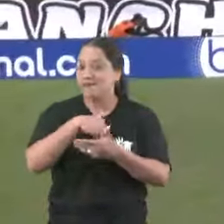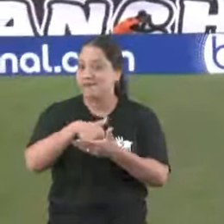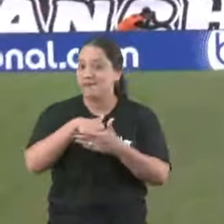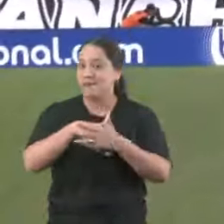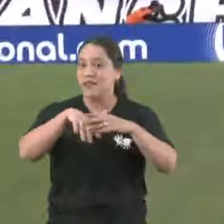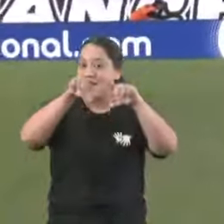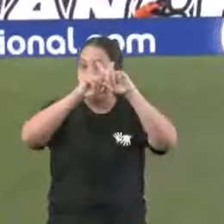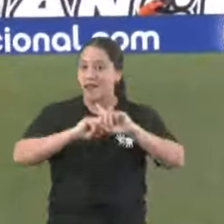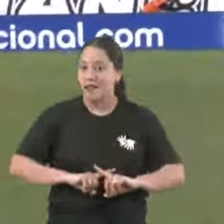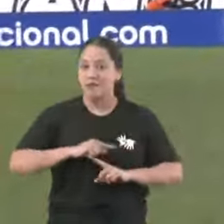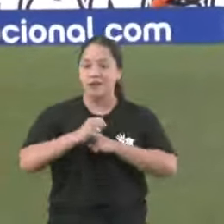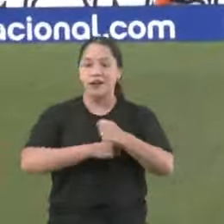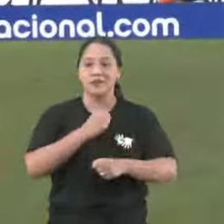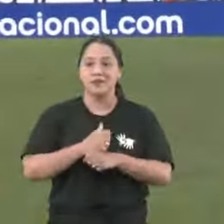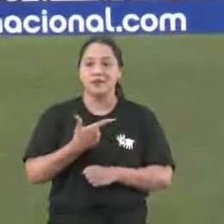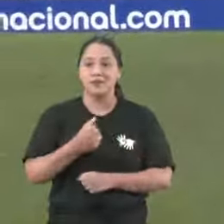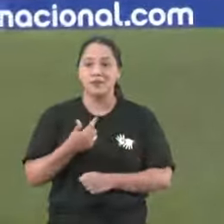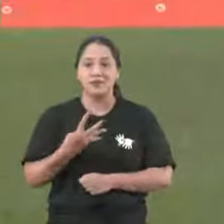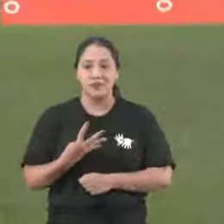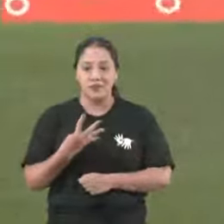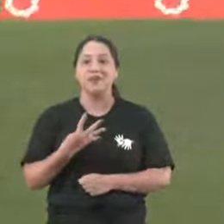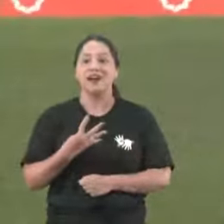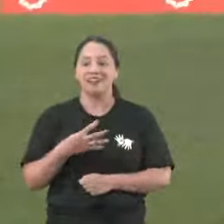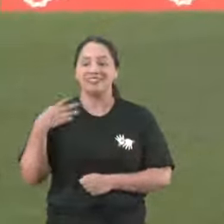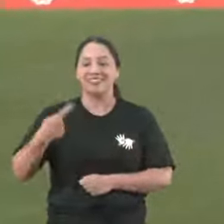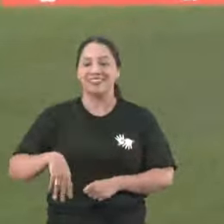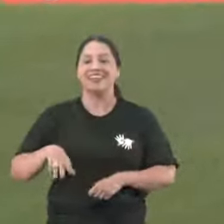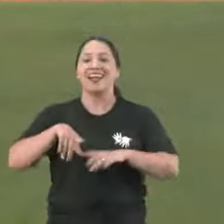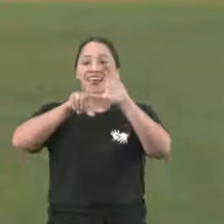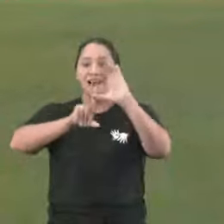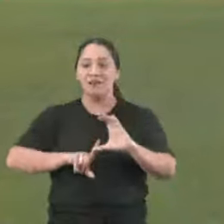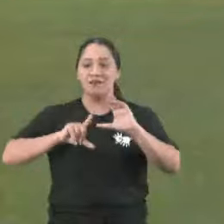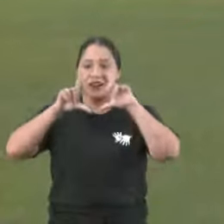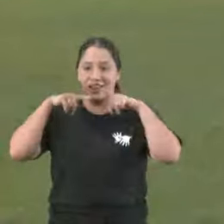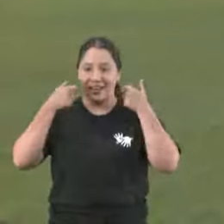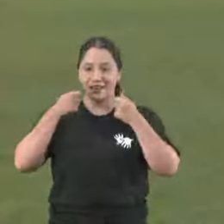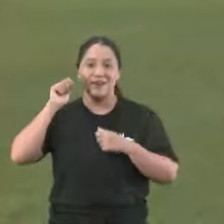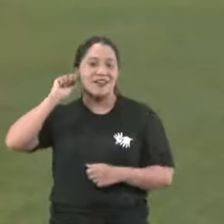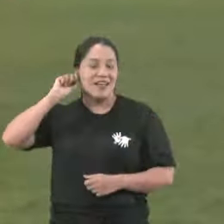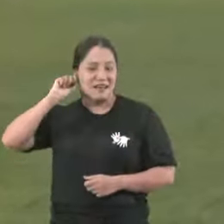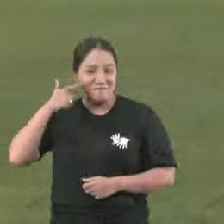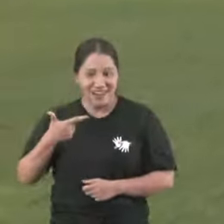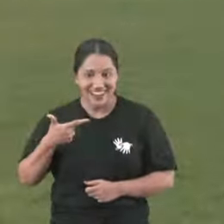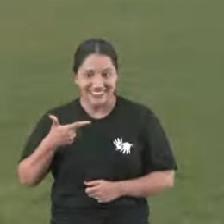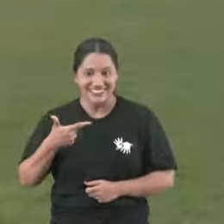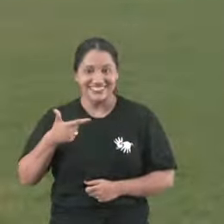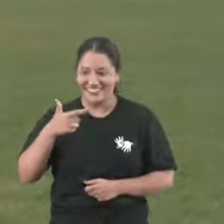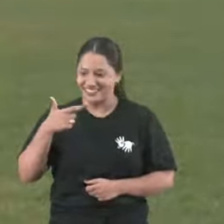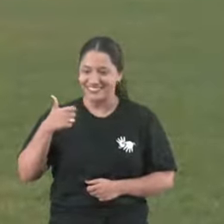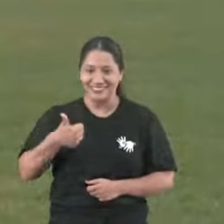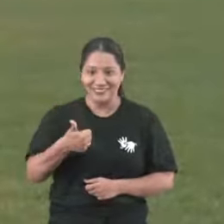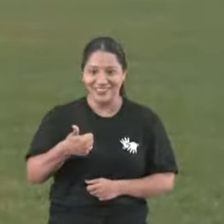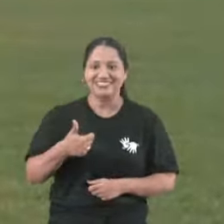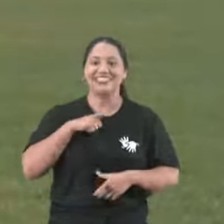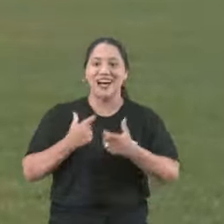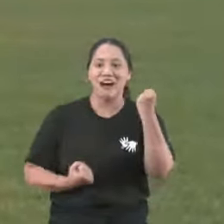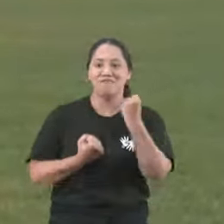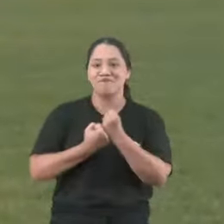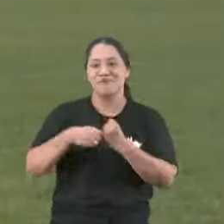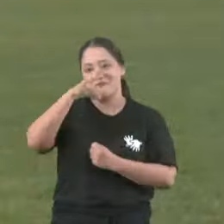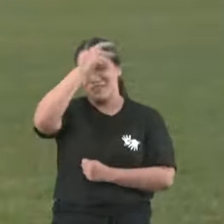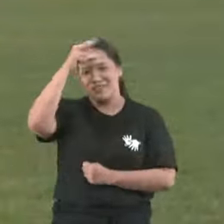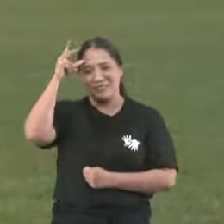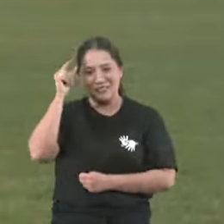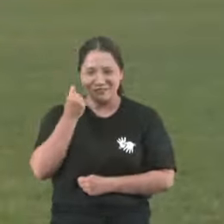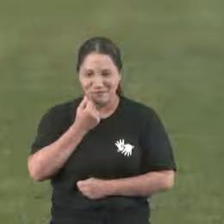campeonato 2024, no campeonato alagoano é massa, tem o apoio da Prefeitura de Maceió. É a mesma